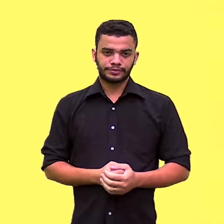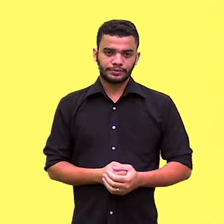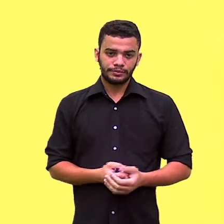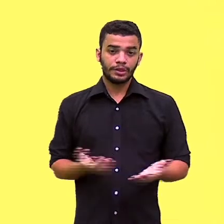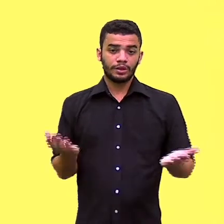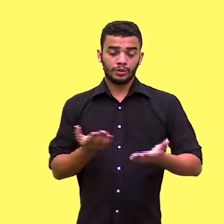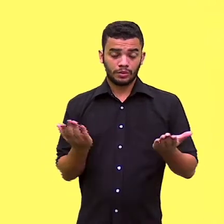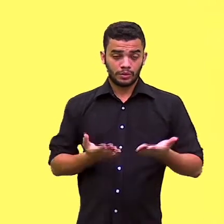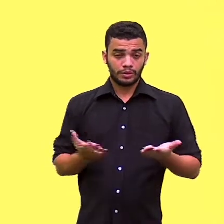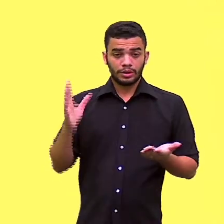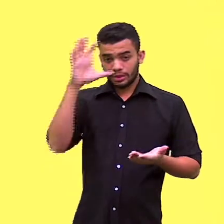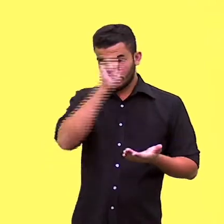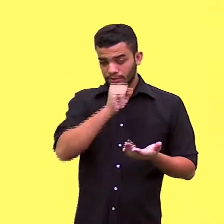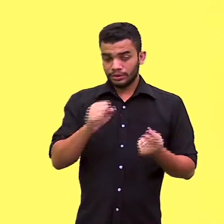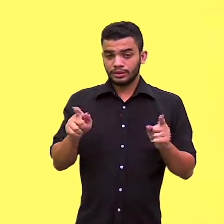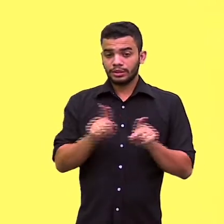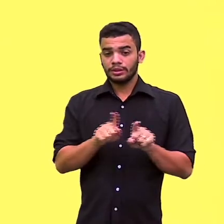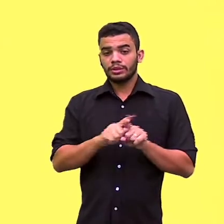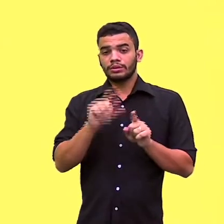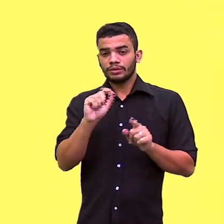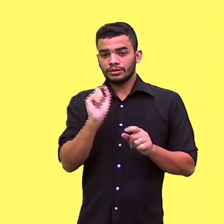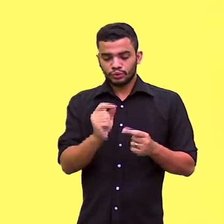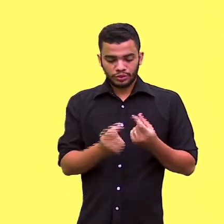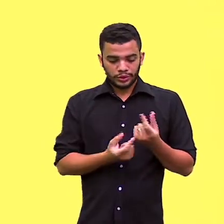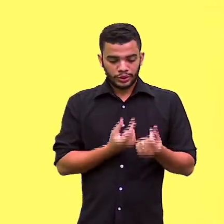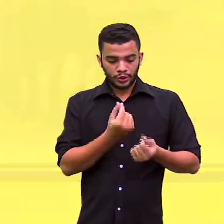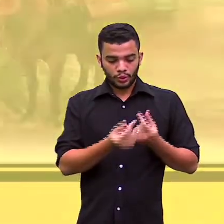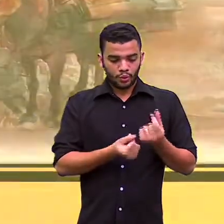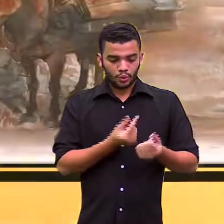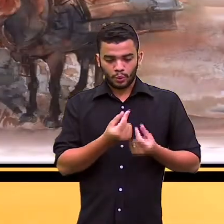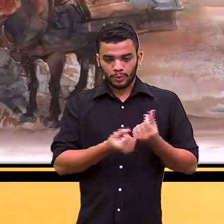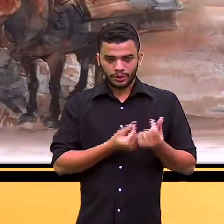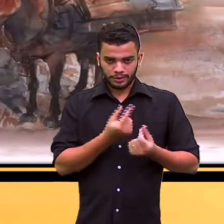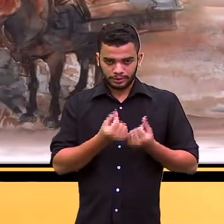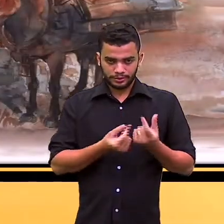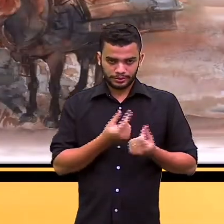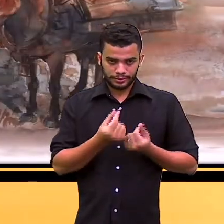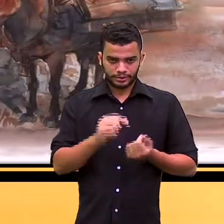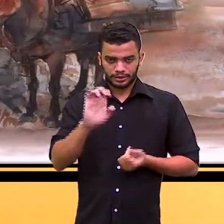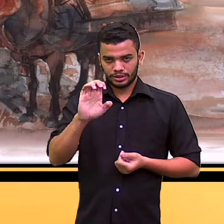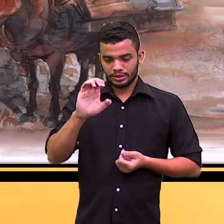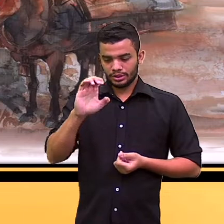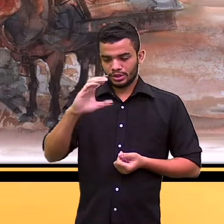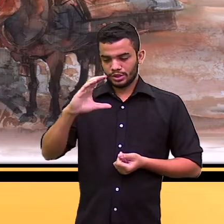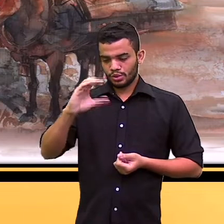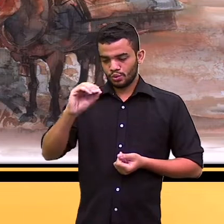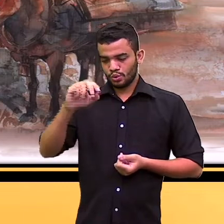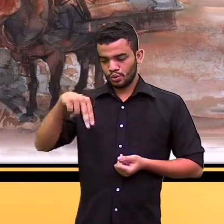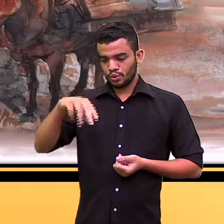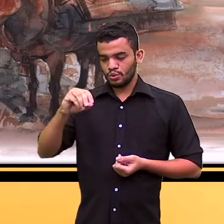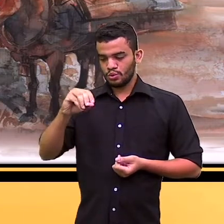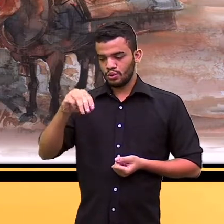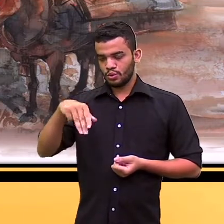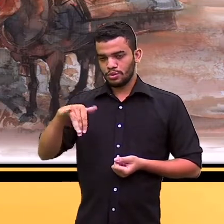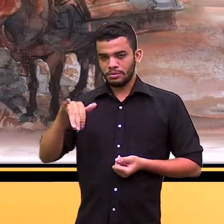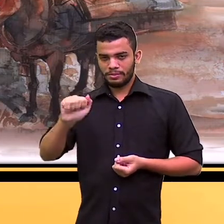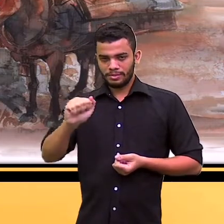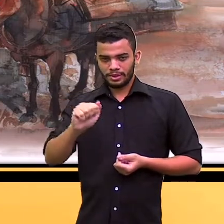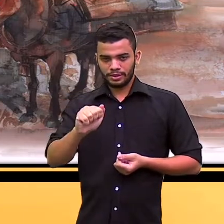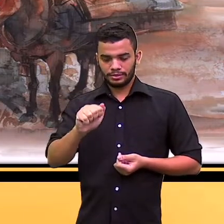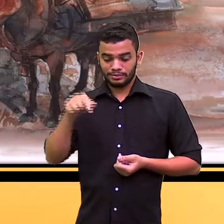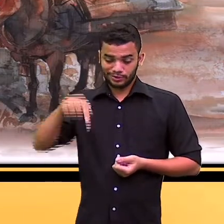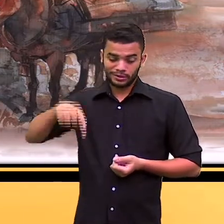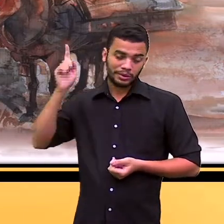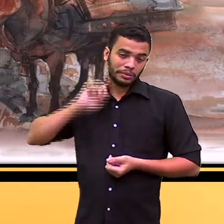economia mineira. Como que ela foi neste período? Com tanta expedição, com as rotas de comércio.